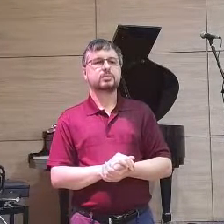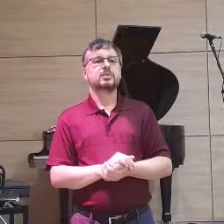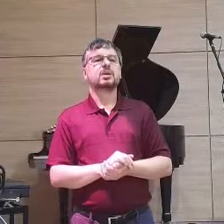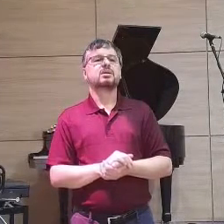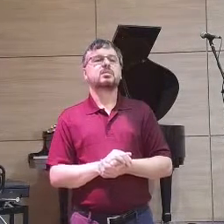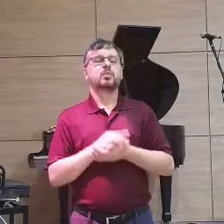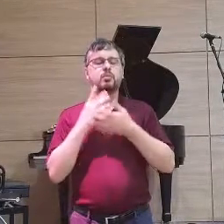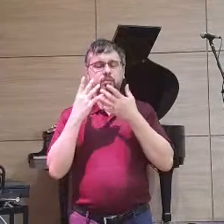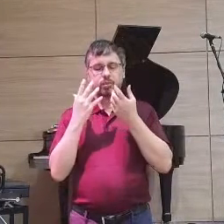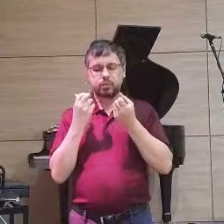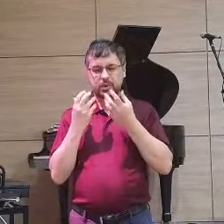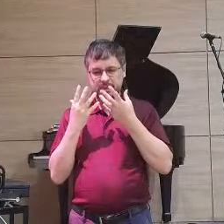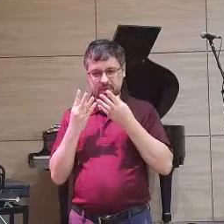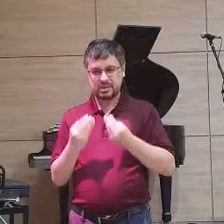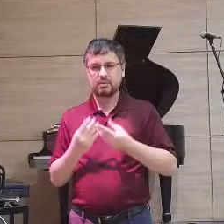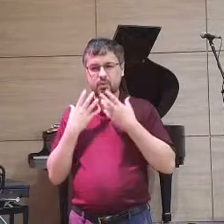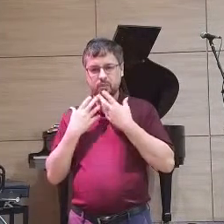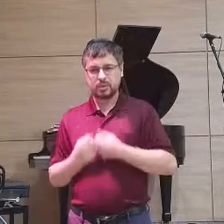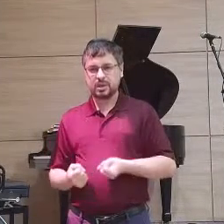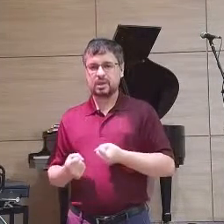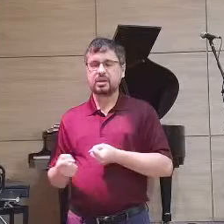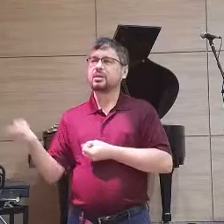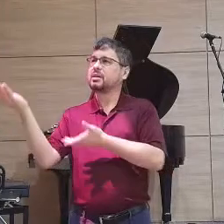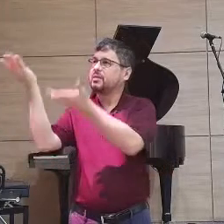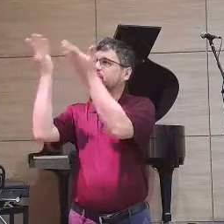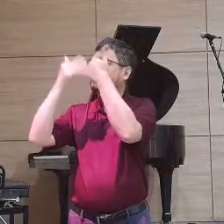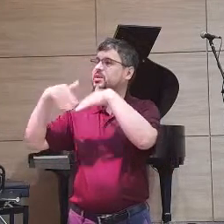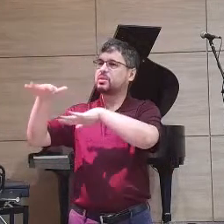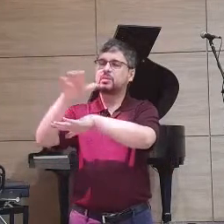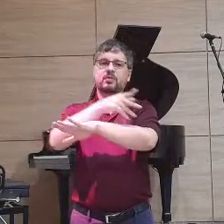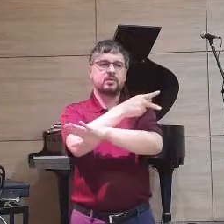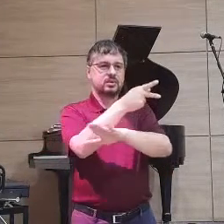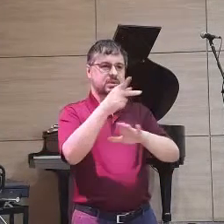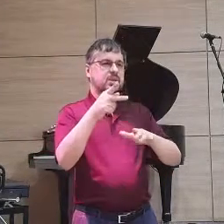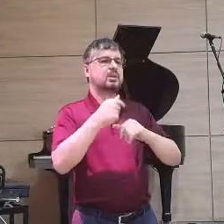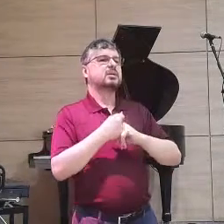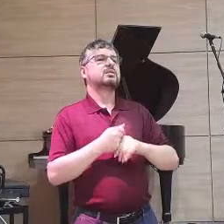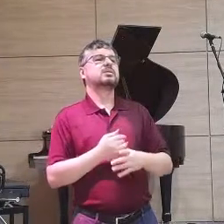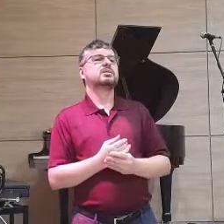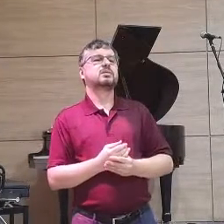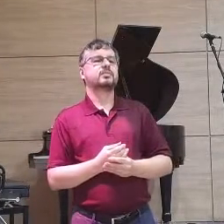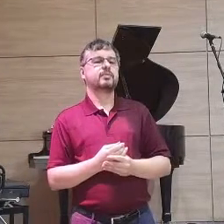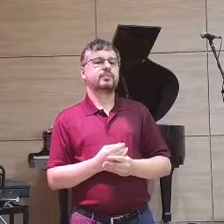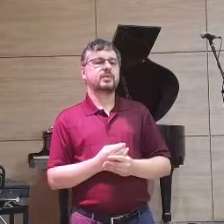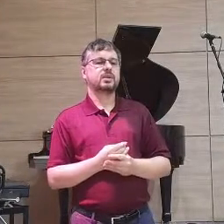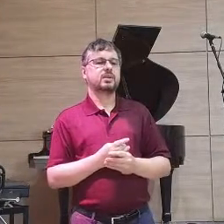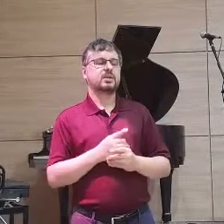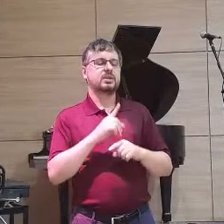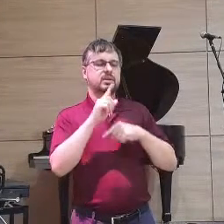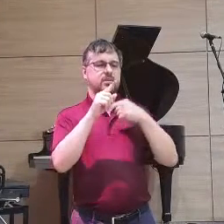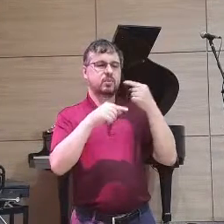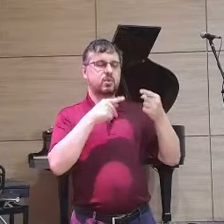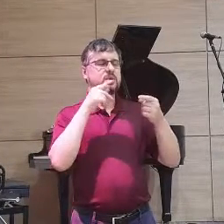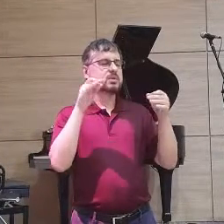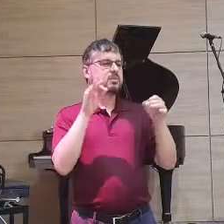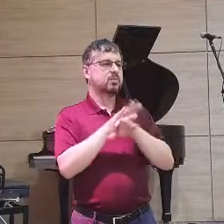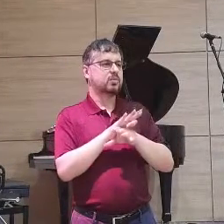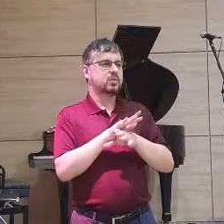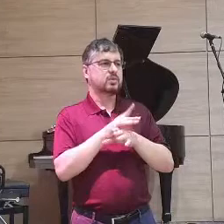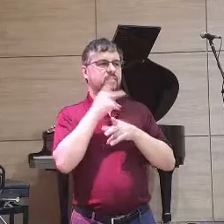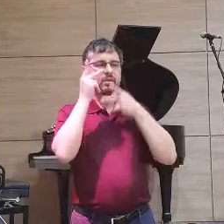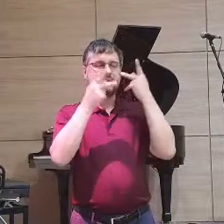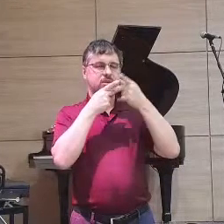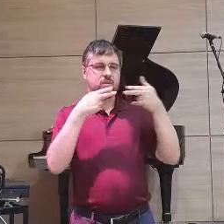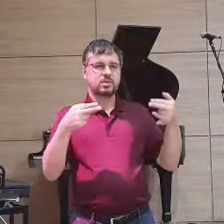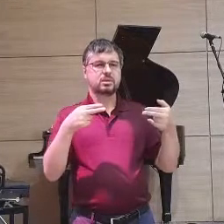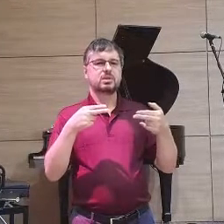poder que vem sobre vocês para que vocês sejam Marte E aí o Versículo 9 vai dizer que depois que ele terminou de falar essas coisas ele foi assunto aos céus